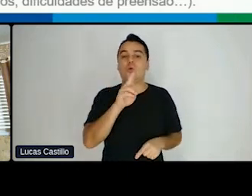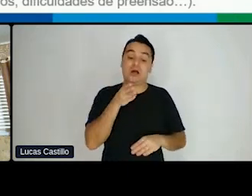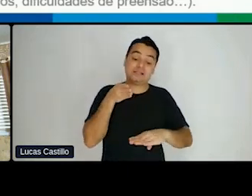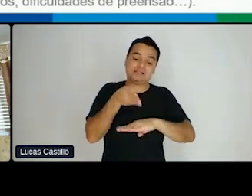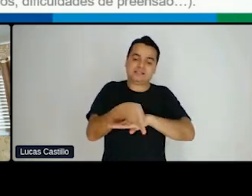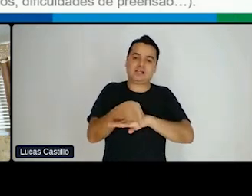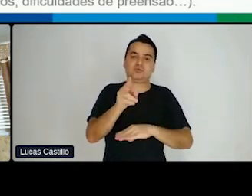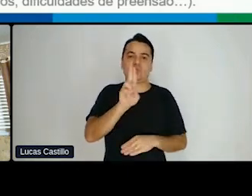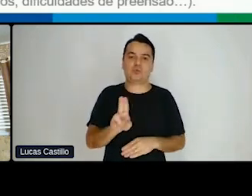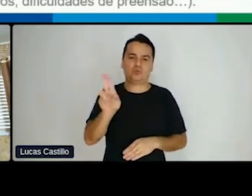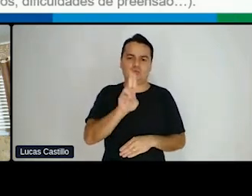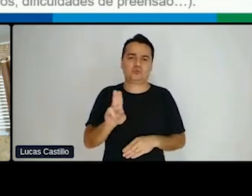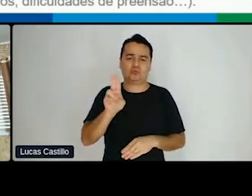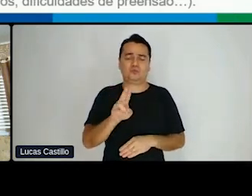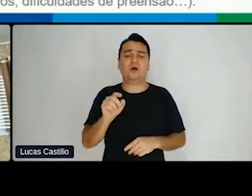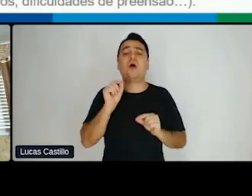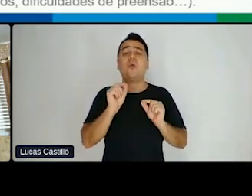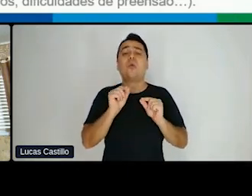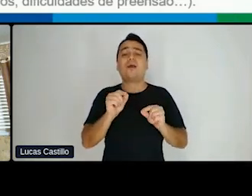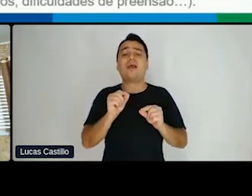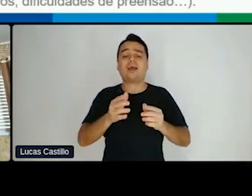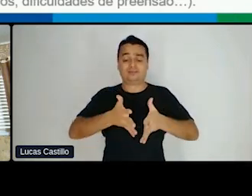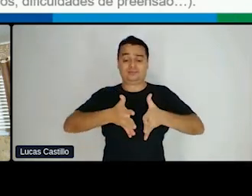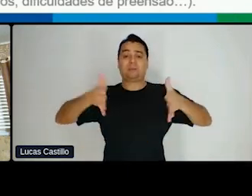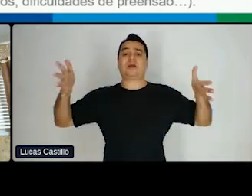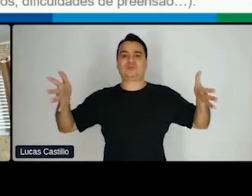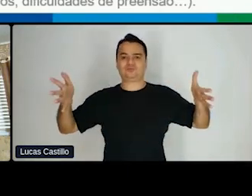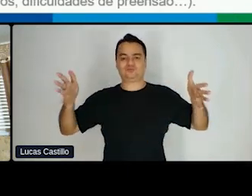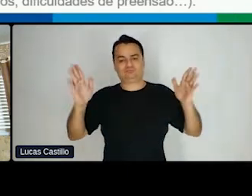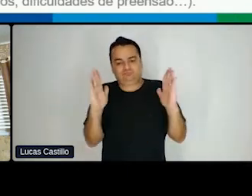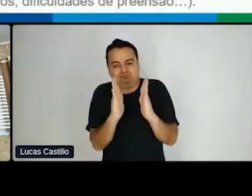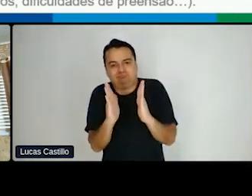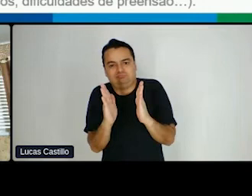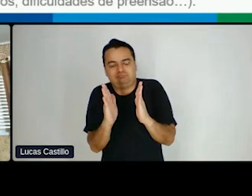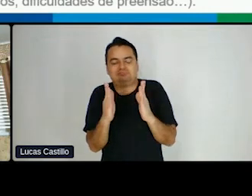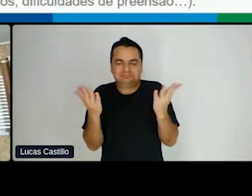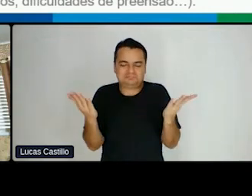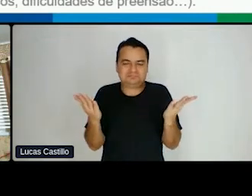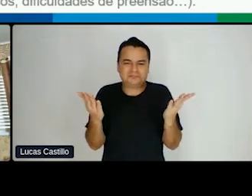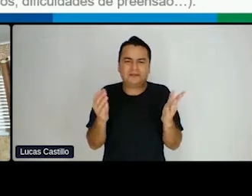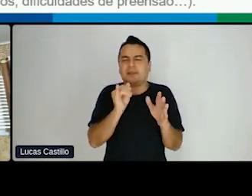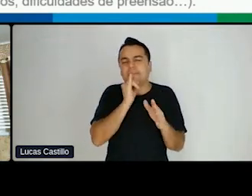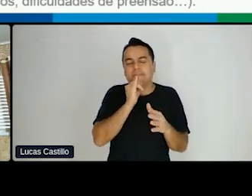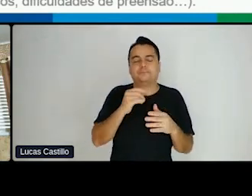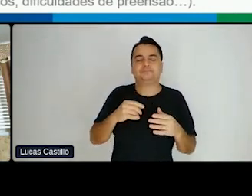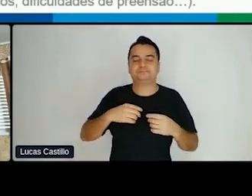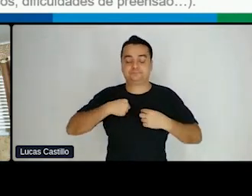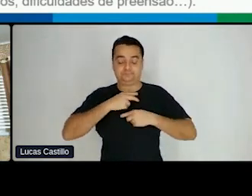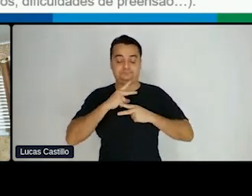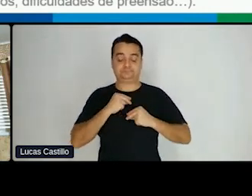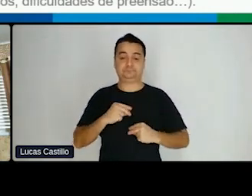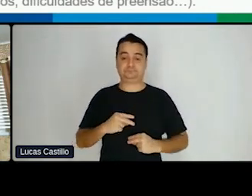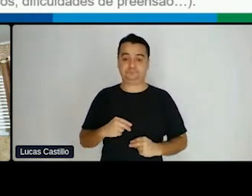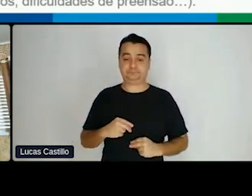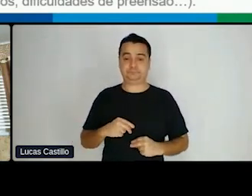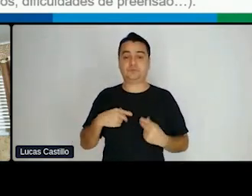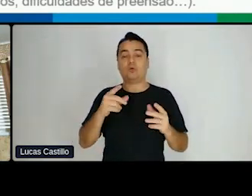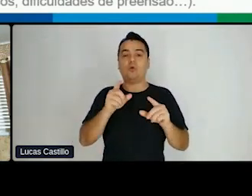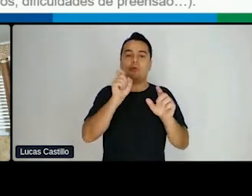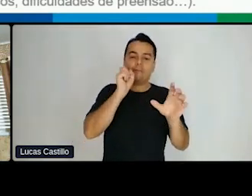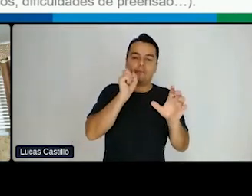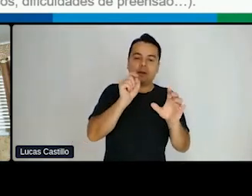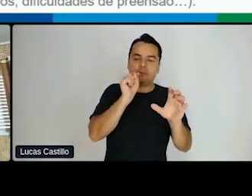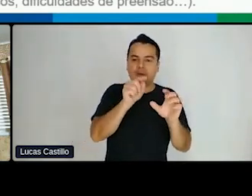nada mais é do que o tamanho das coisas que a gente está colocando para o nosso usuário. Tamanho de botão, tamanho de campo